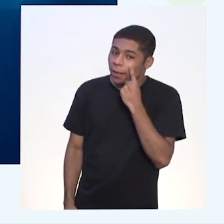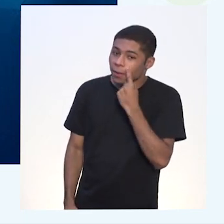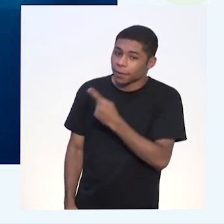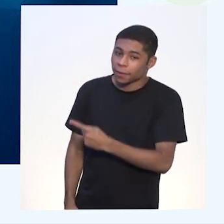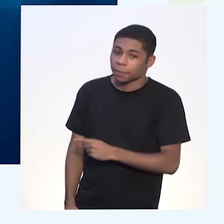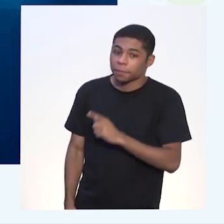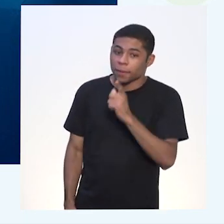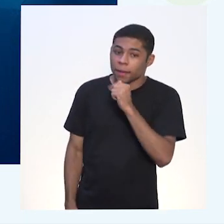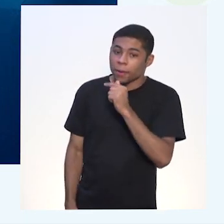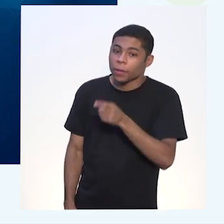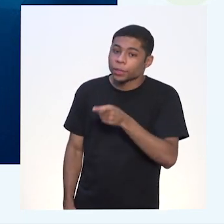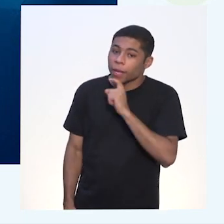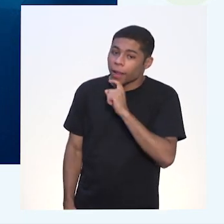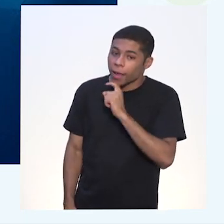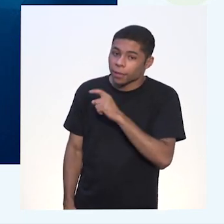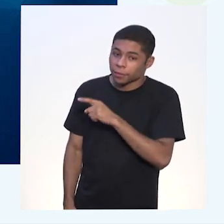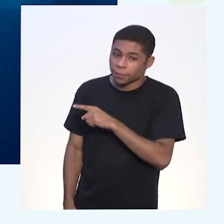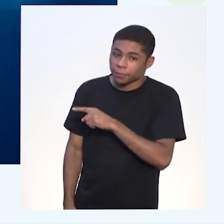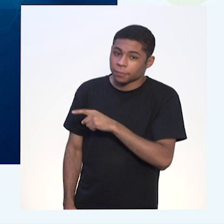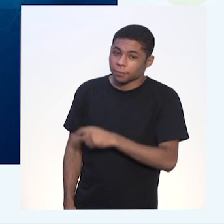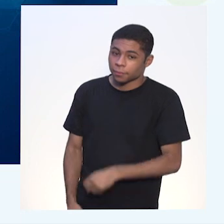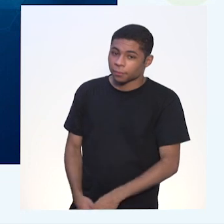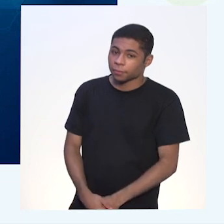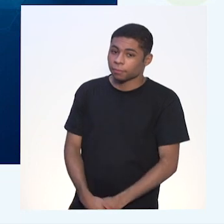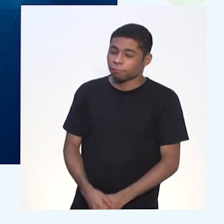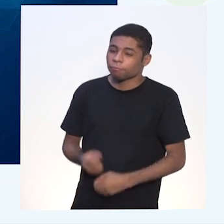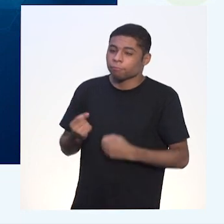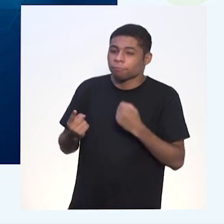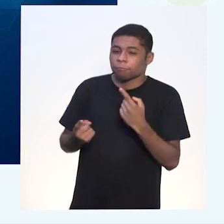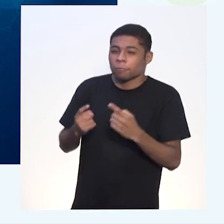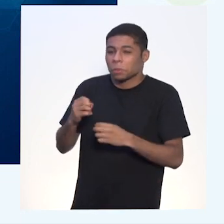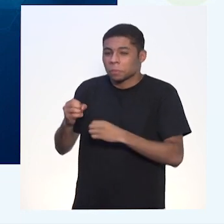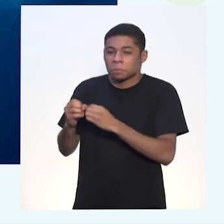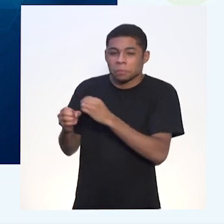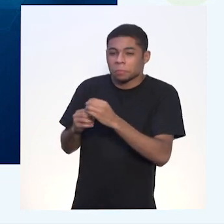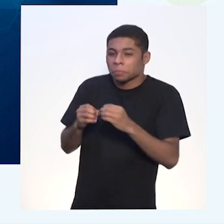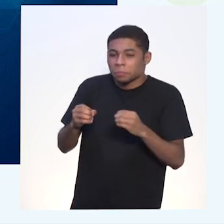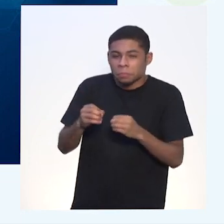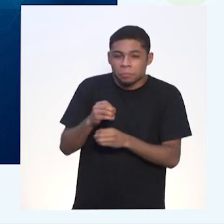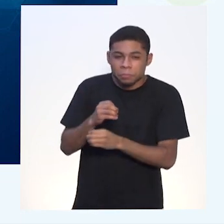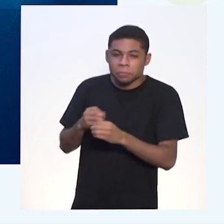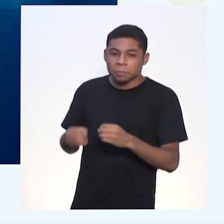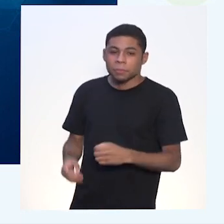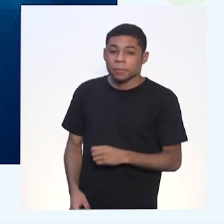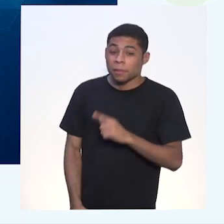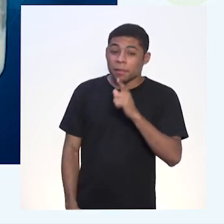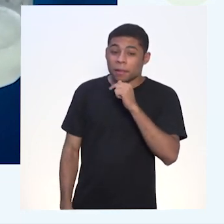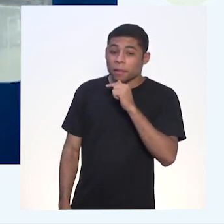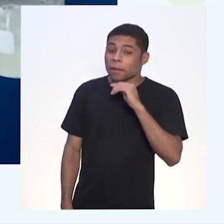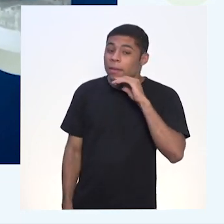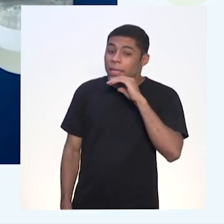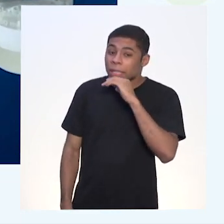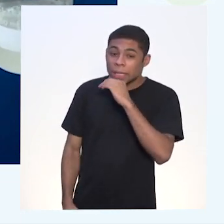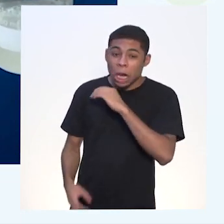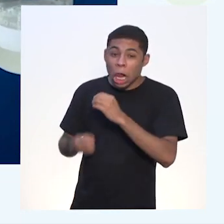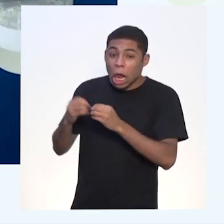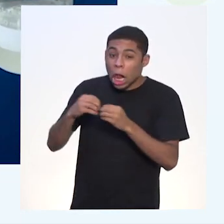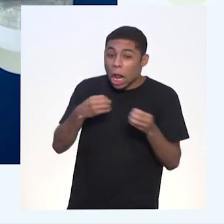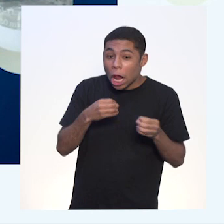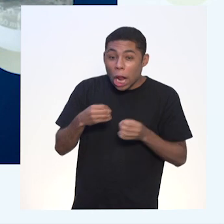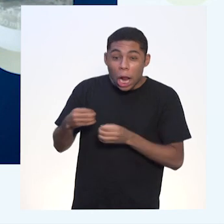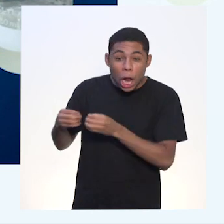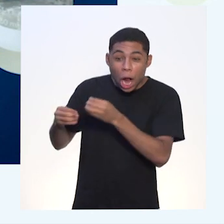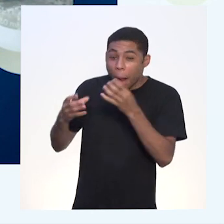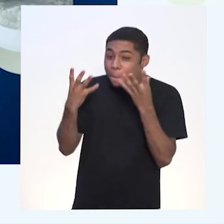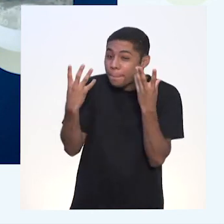A água gelada parece que tem algumas bolhas, de vez em quando, aparecendo aí, né? Já lá na água quente a gente observa